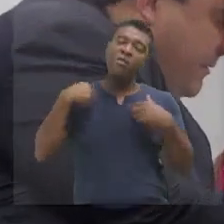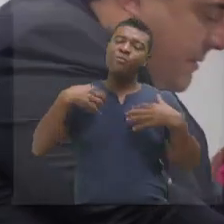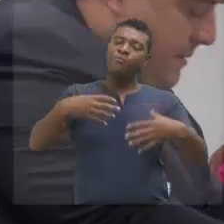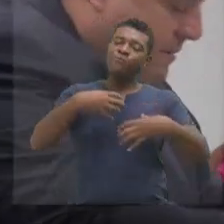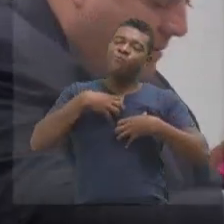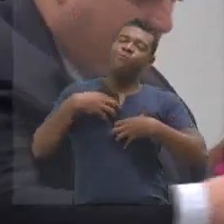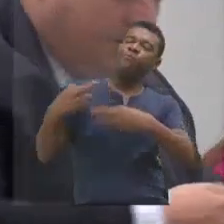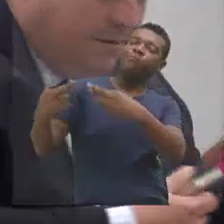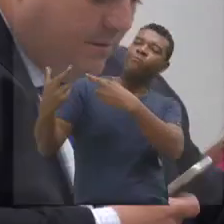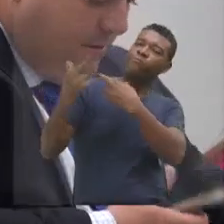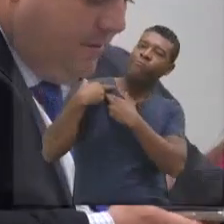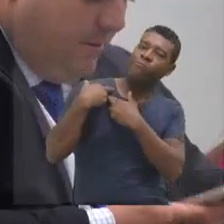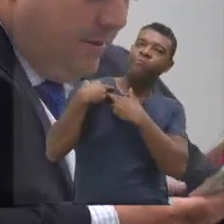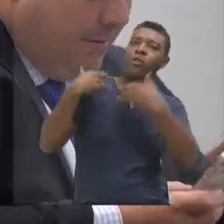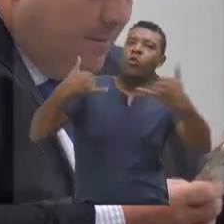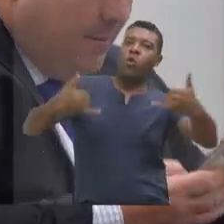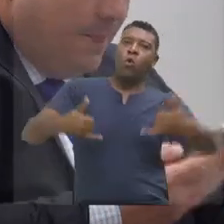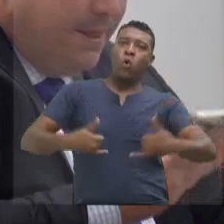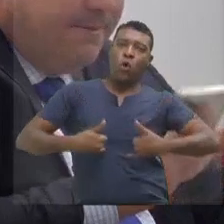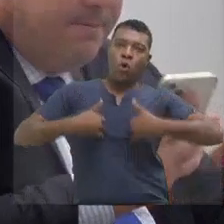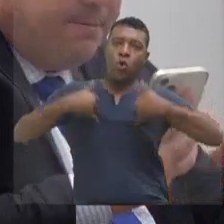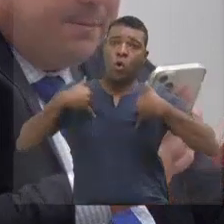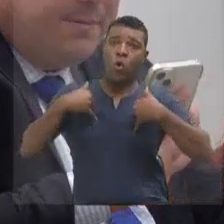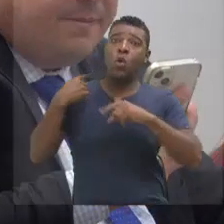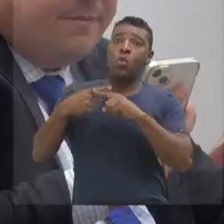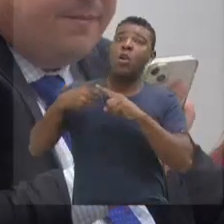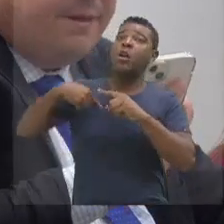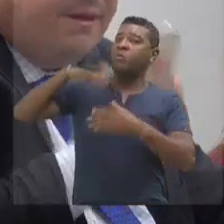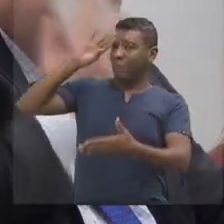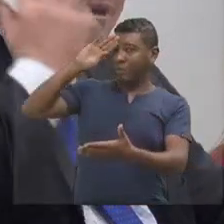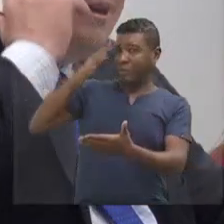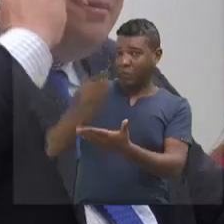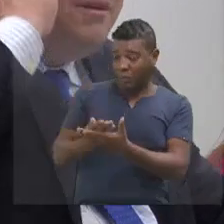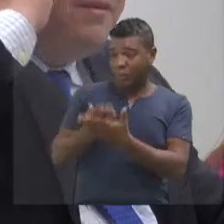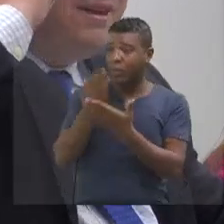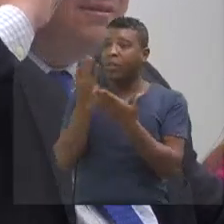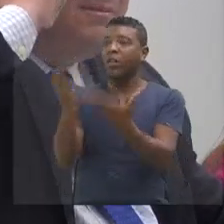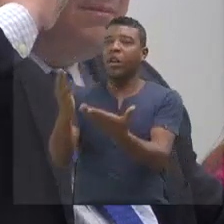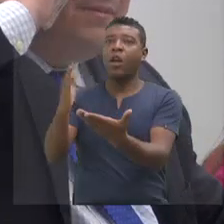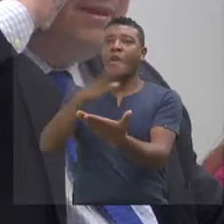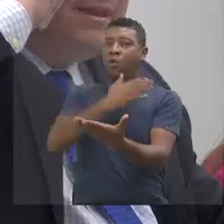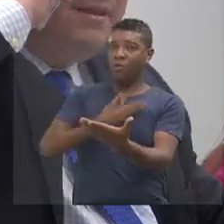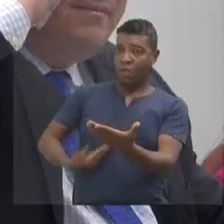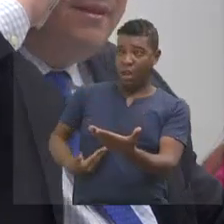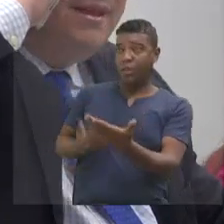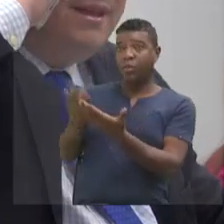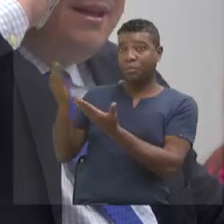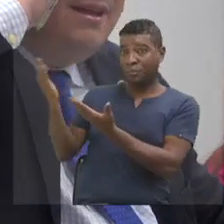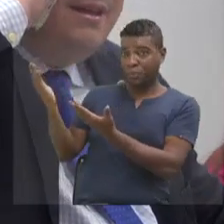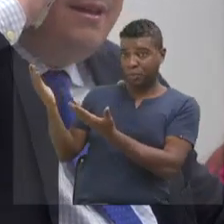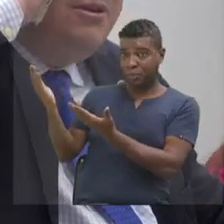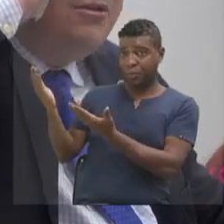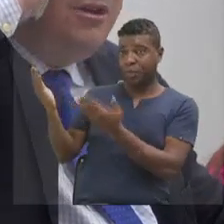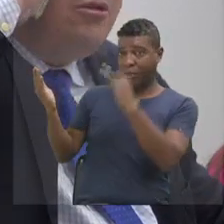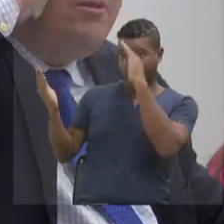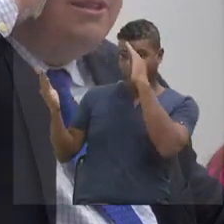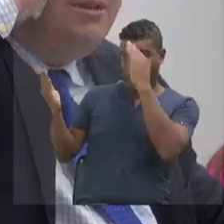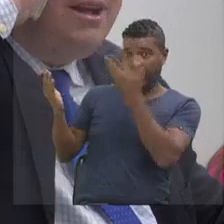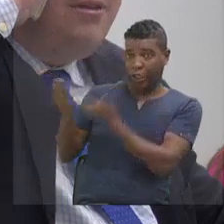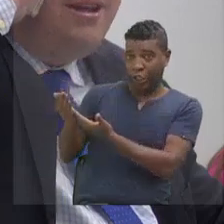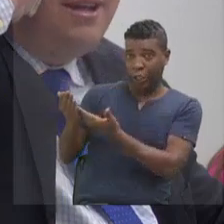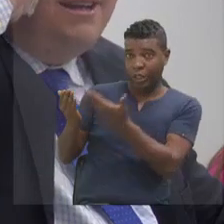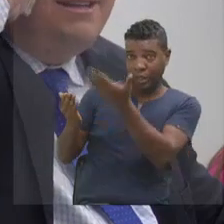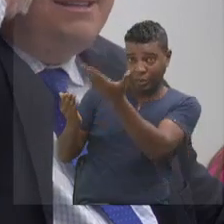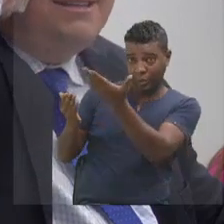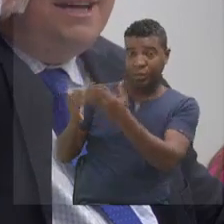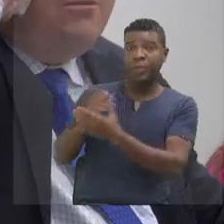porque acredito Dr Fábio neste governo na seriedade dele que vem sendo demonstrada e